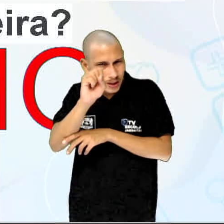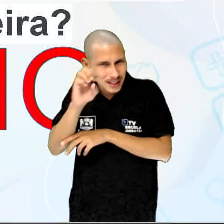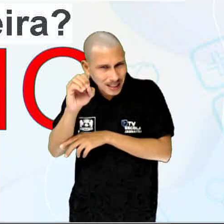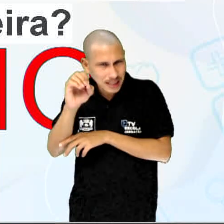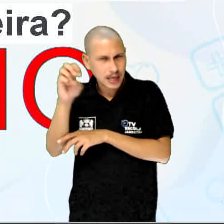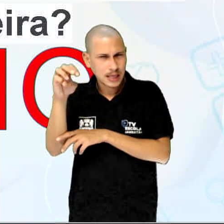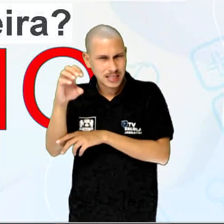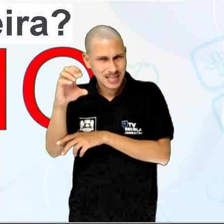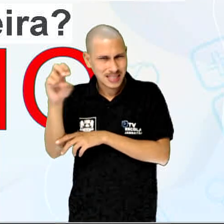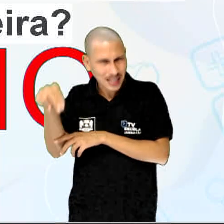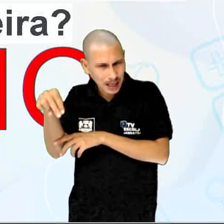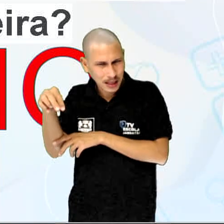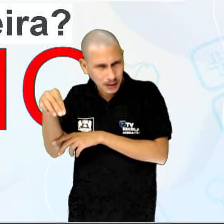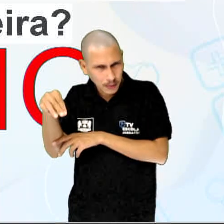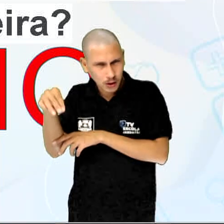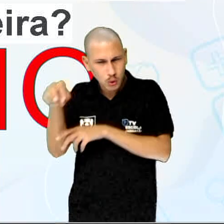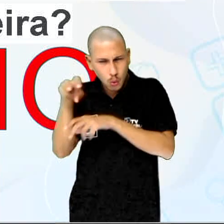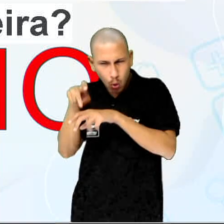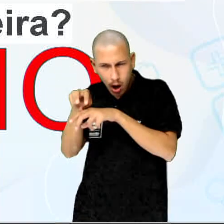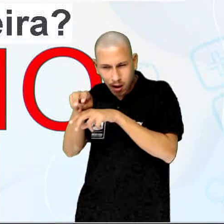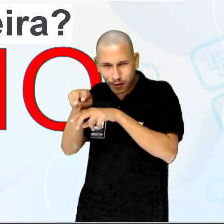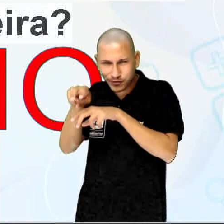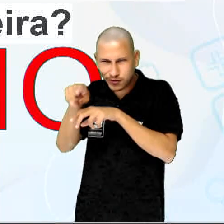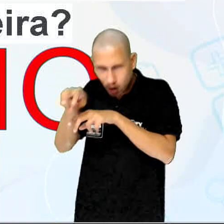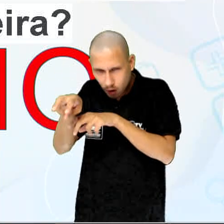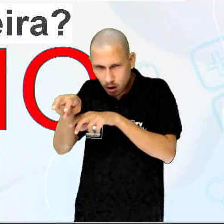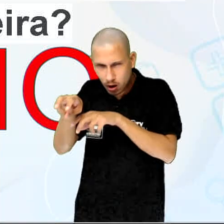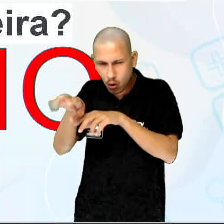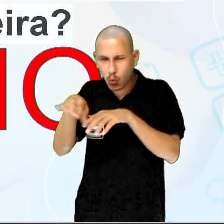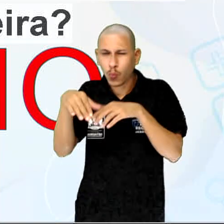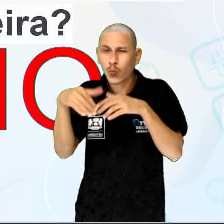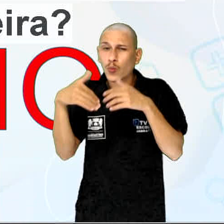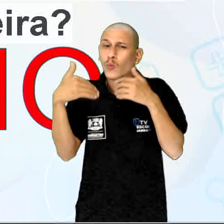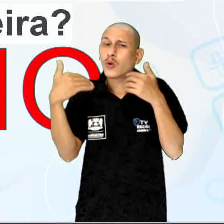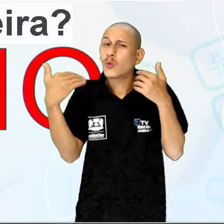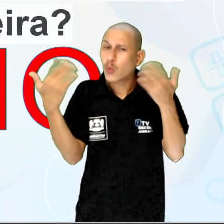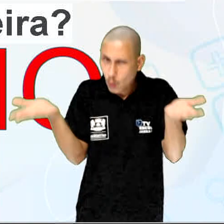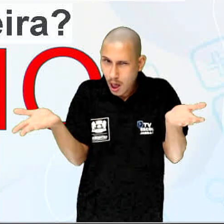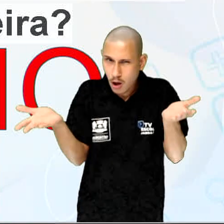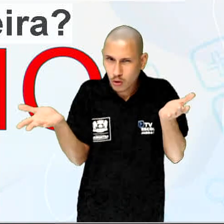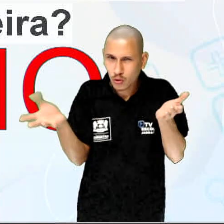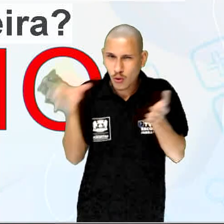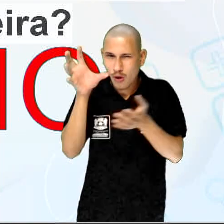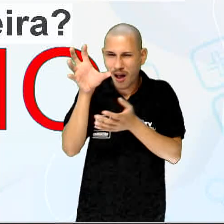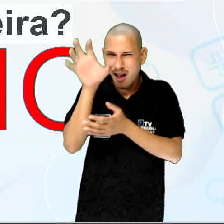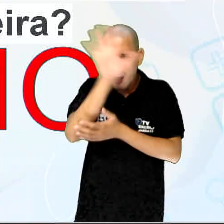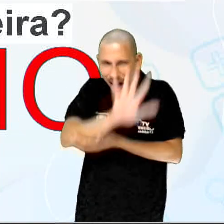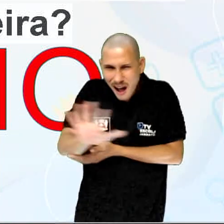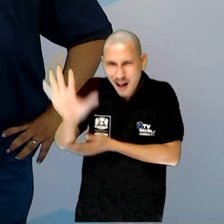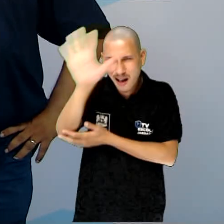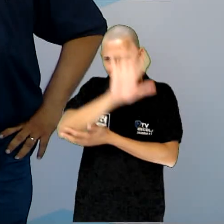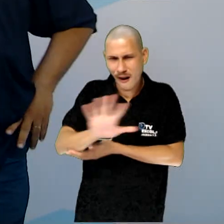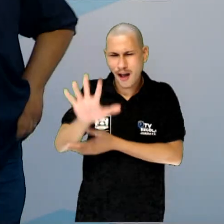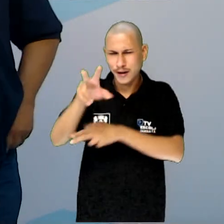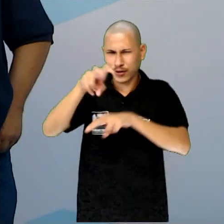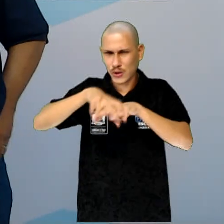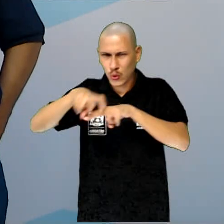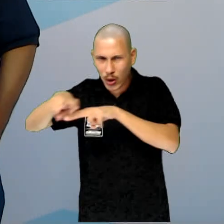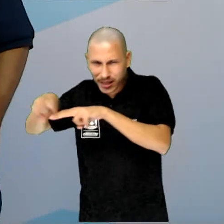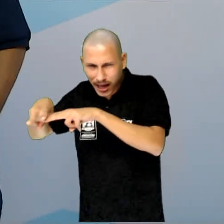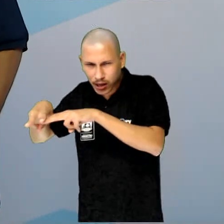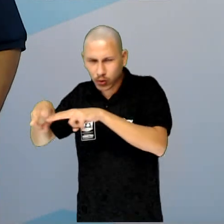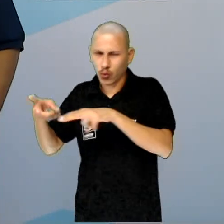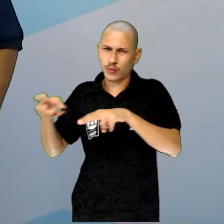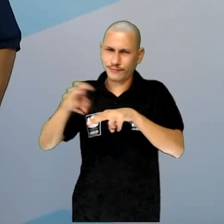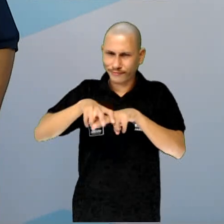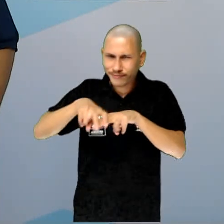centímetros. E aí a pergunta é, qual é a área do assento da cadeira? Tá? Então você vai pensar um pouquinho, vai